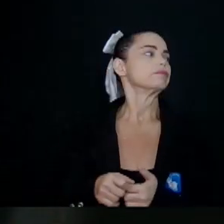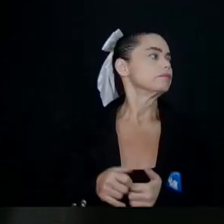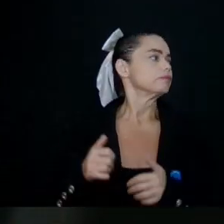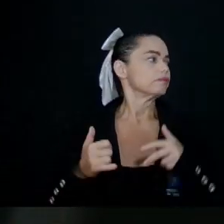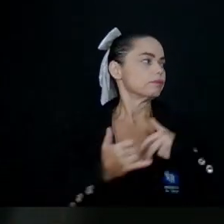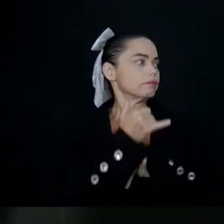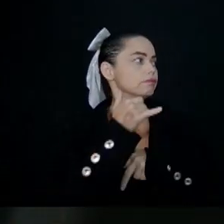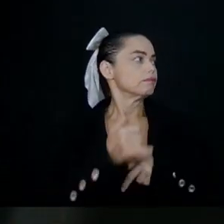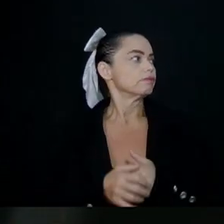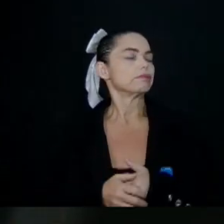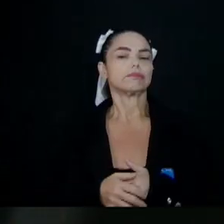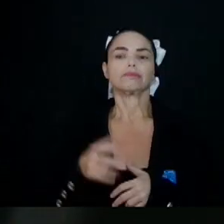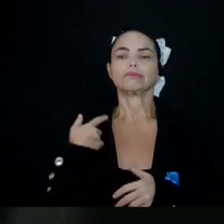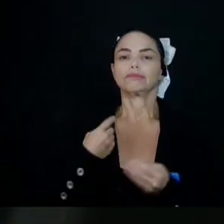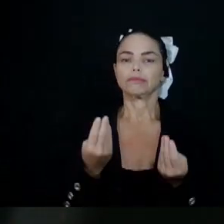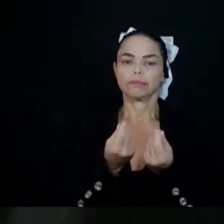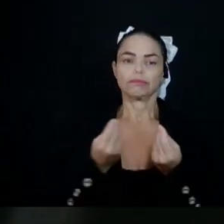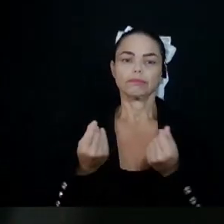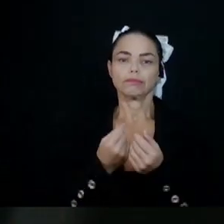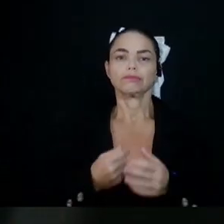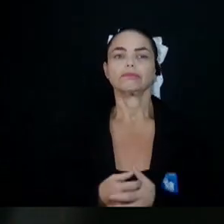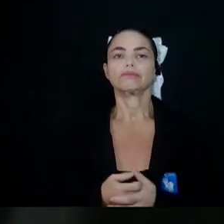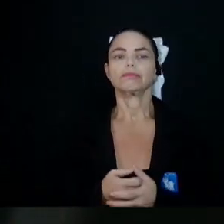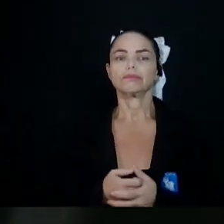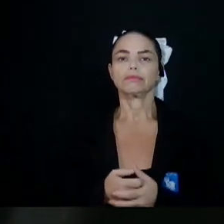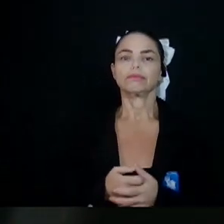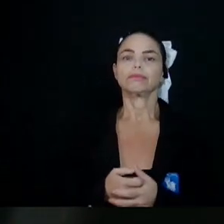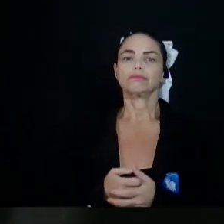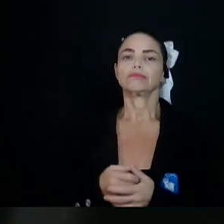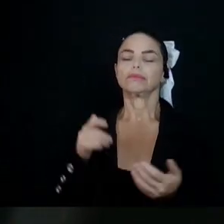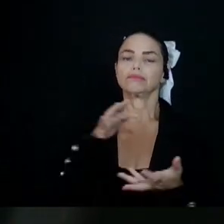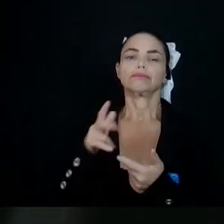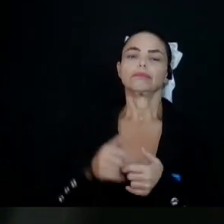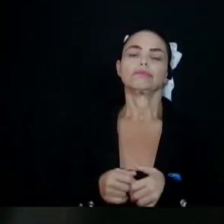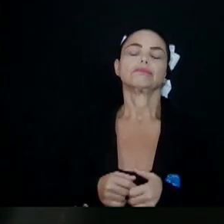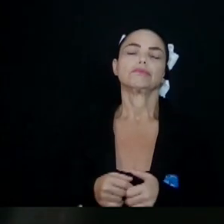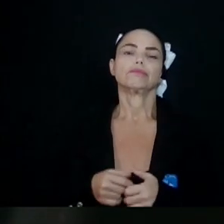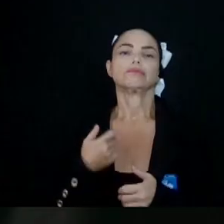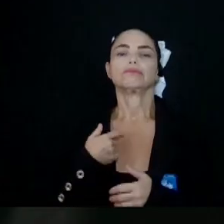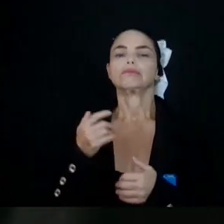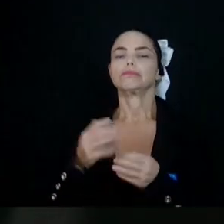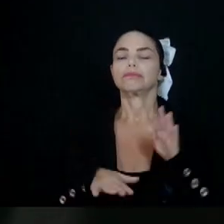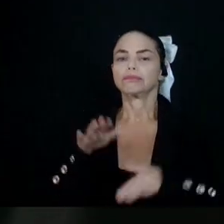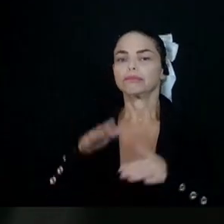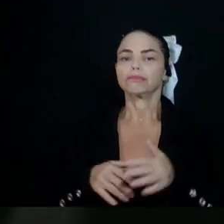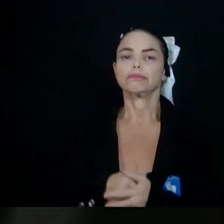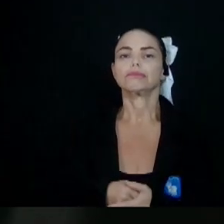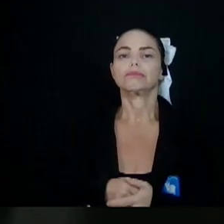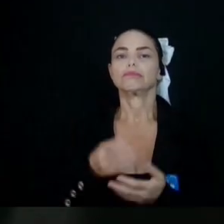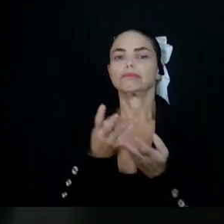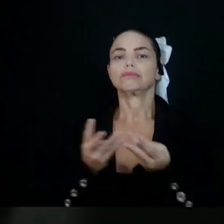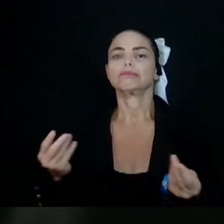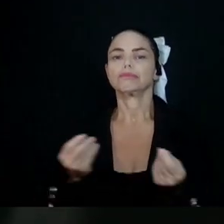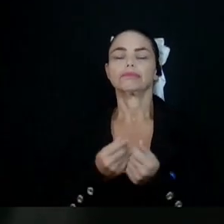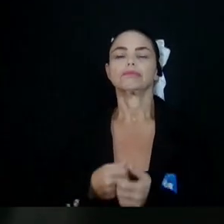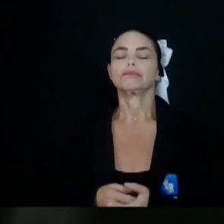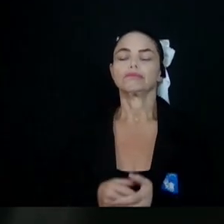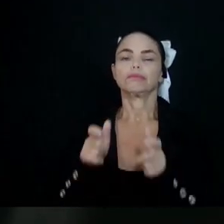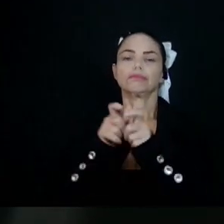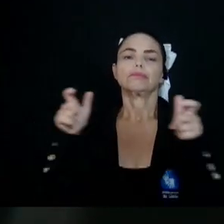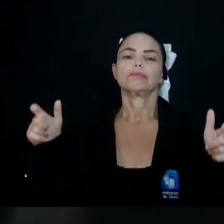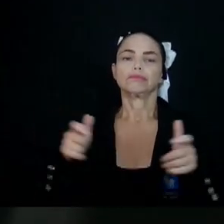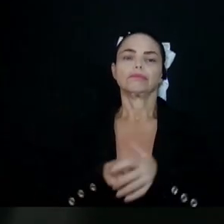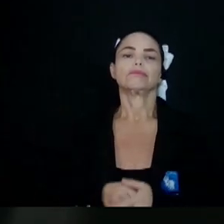estão vulneráveis em um mundo online que às vezes a gente perde a noção da dimensão, né, Emily?